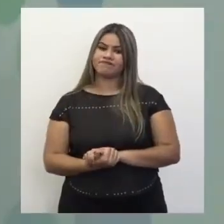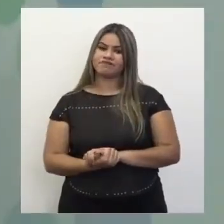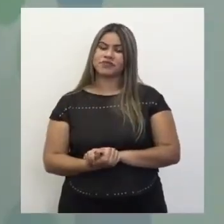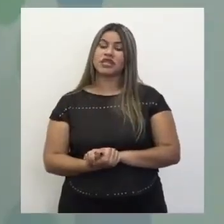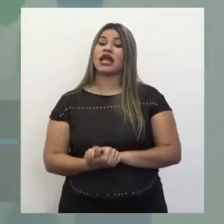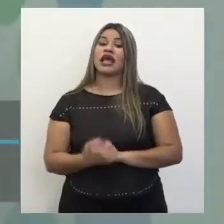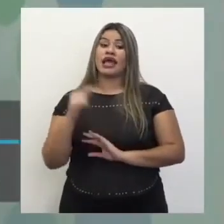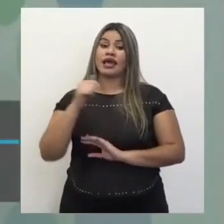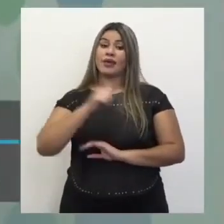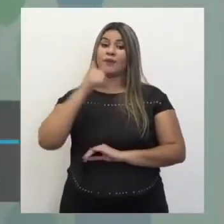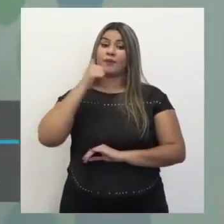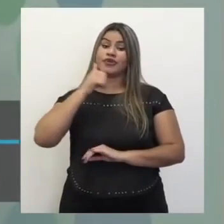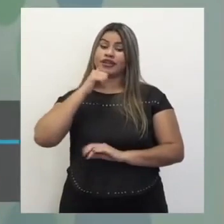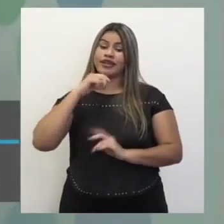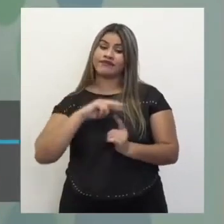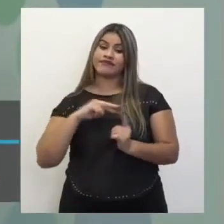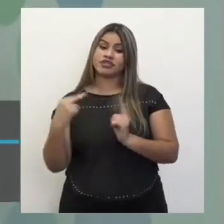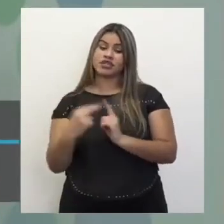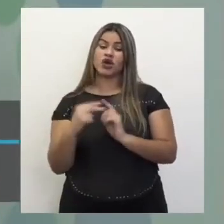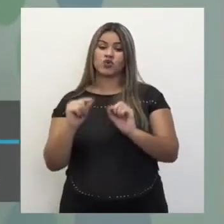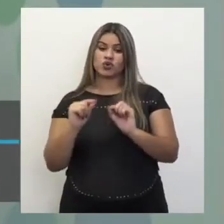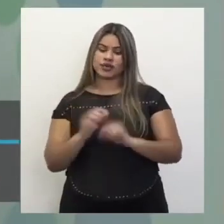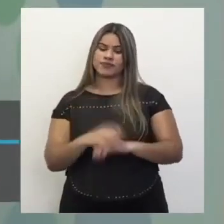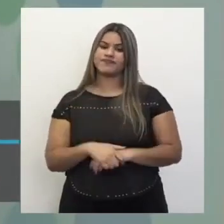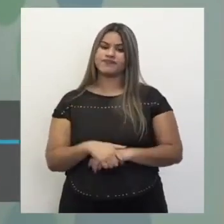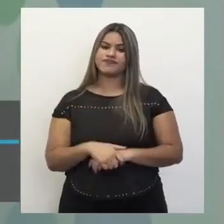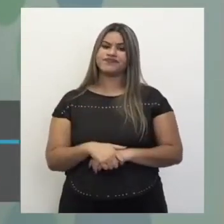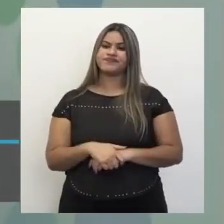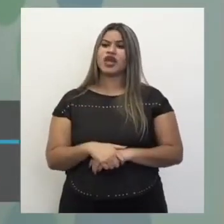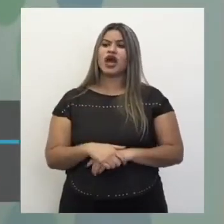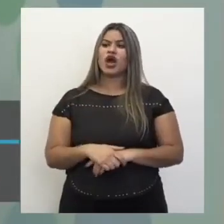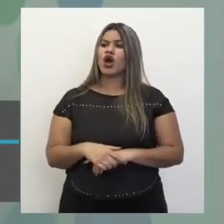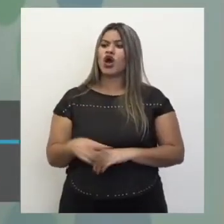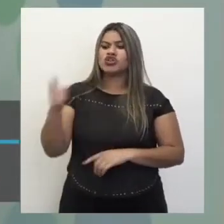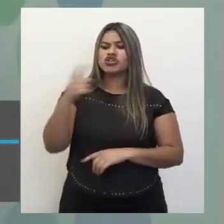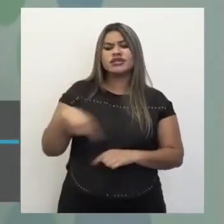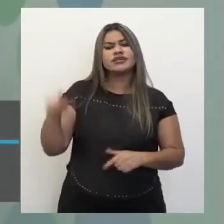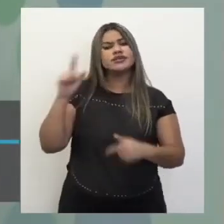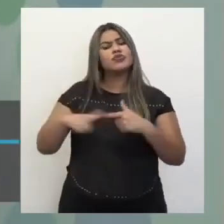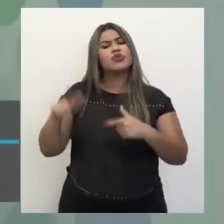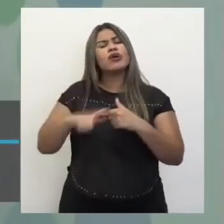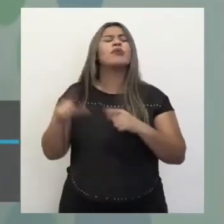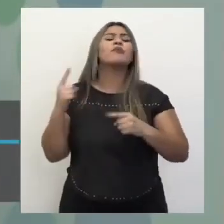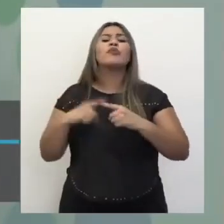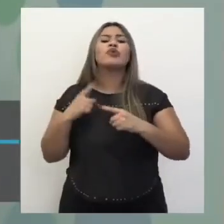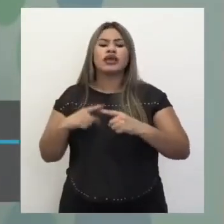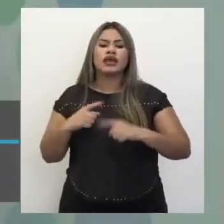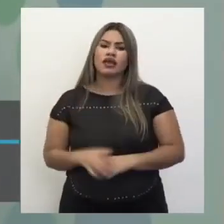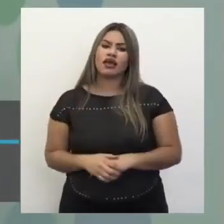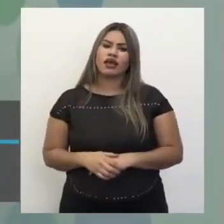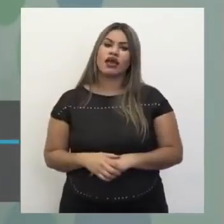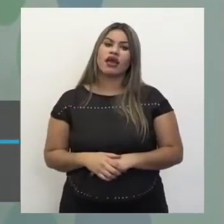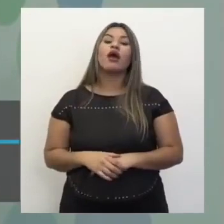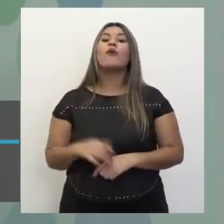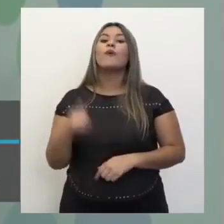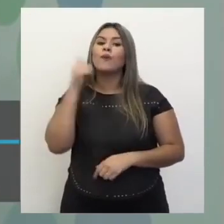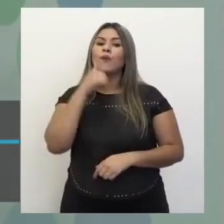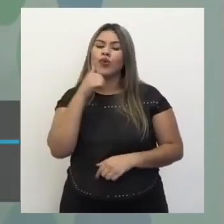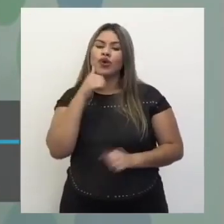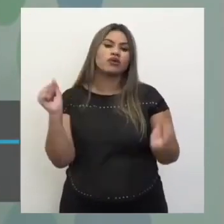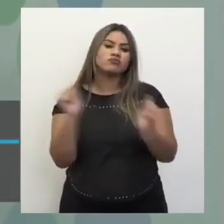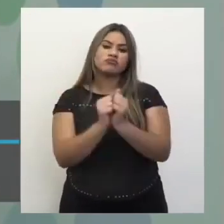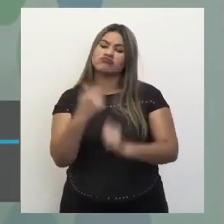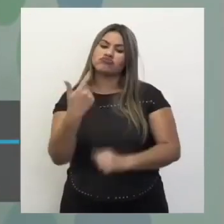gente, a visão dela, primeiro porque ela vai dizer o seguinte, olha, por que nós temos problemas? Porque a mulher também não participa, ela tem essa